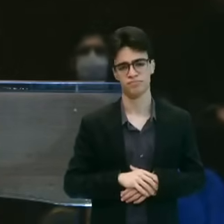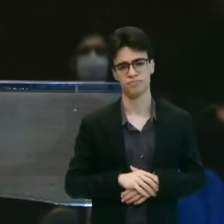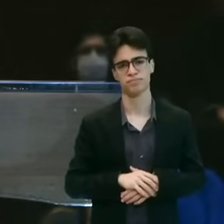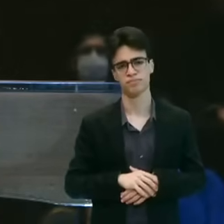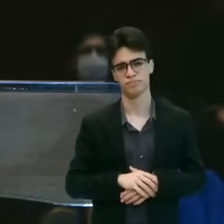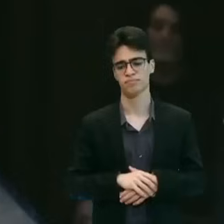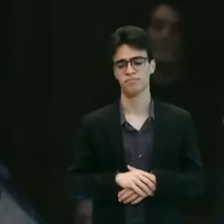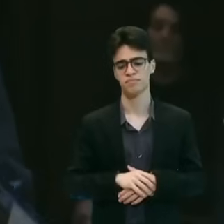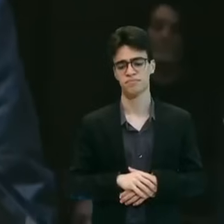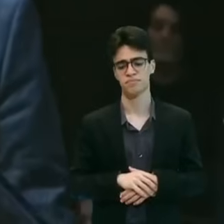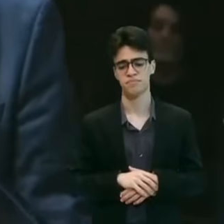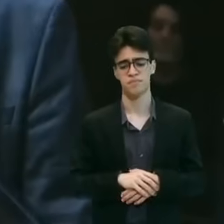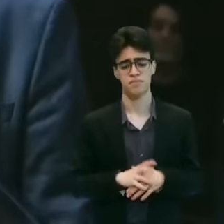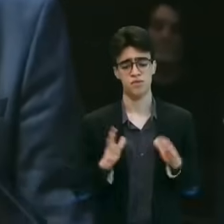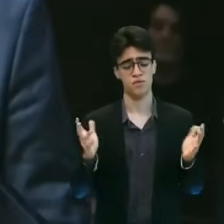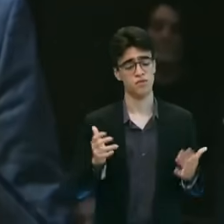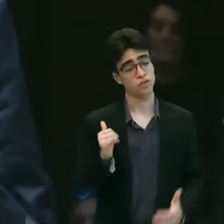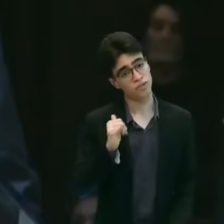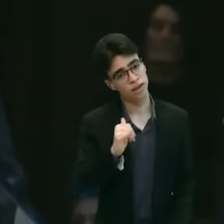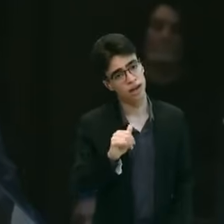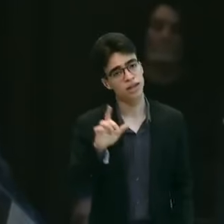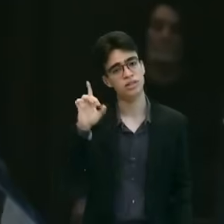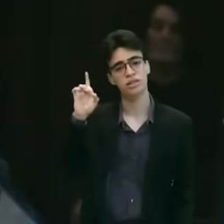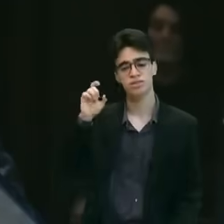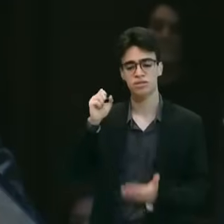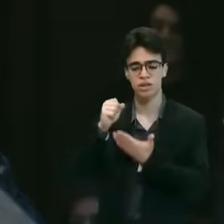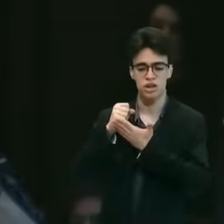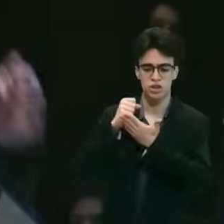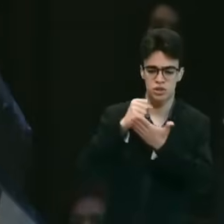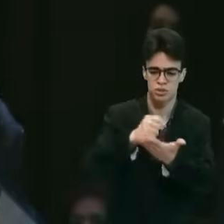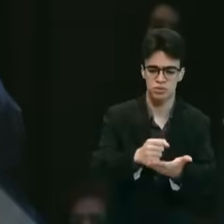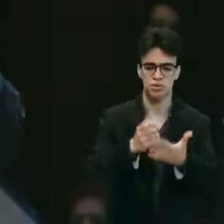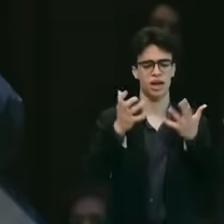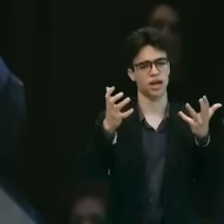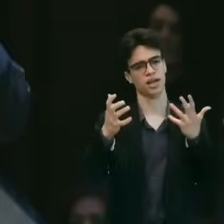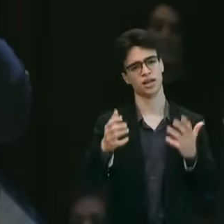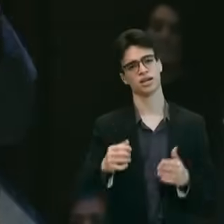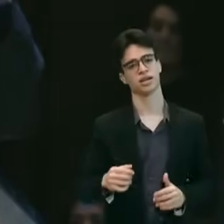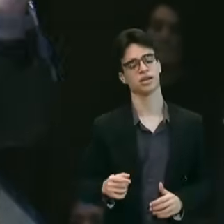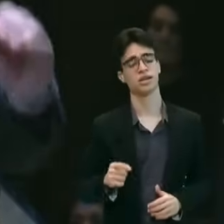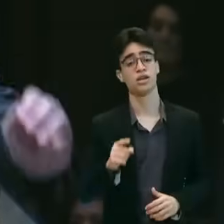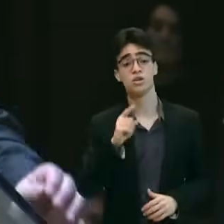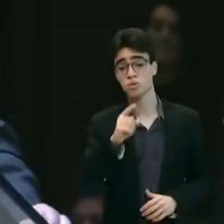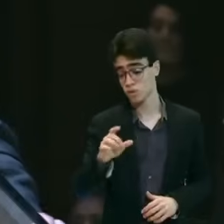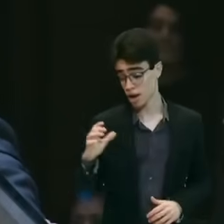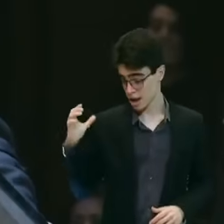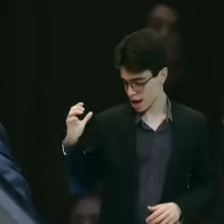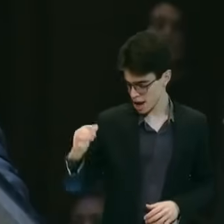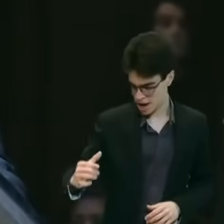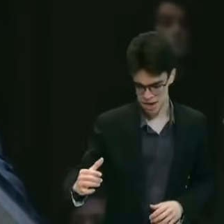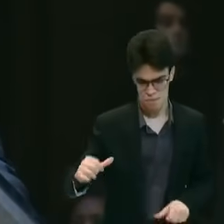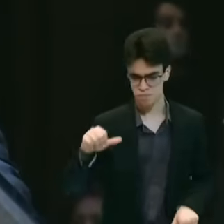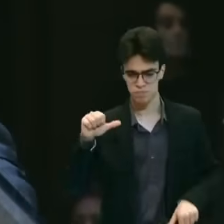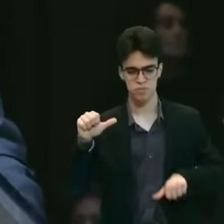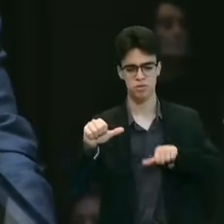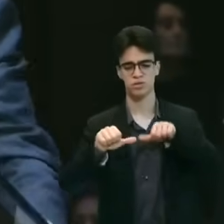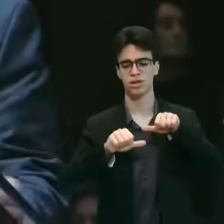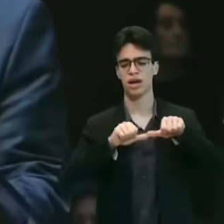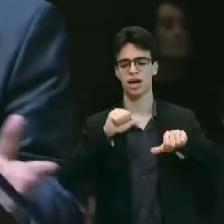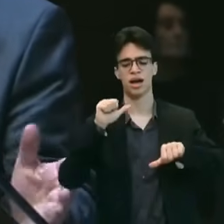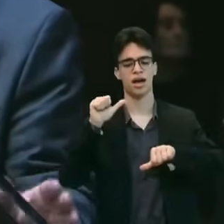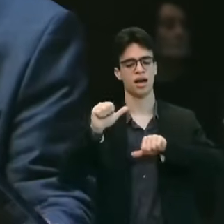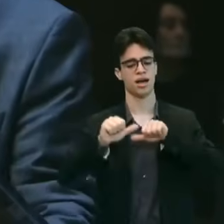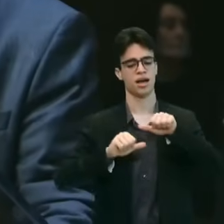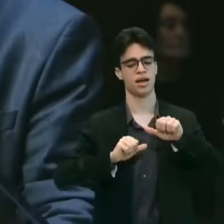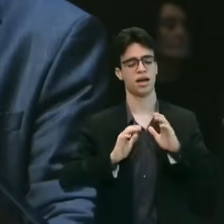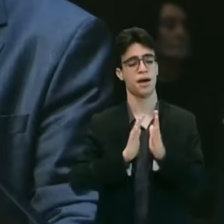Eu vim aqui para dizer para você, Deus quer te ajudar a parar de ser como Caim. É isso